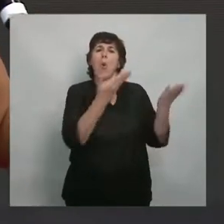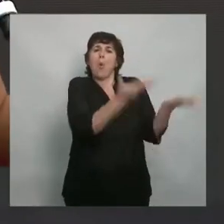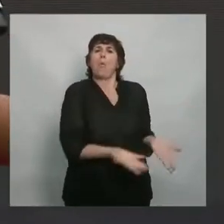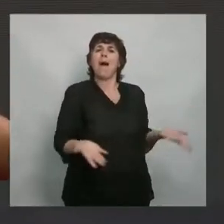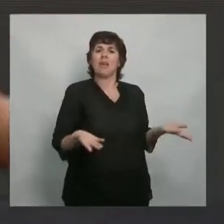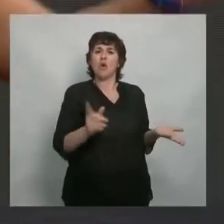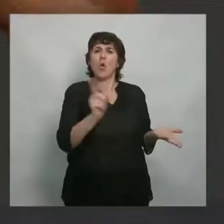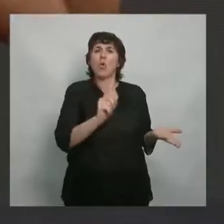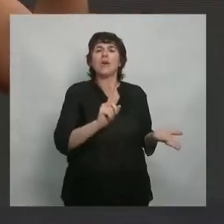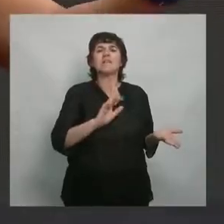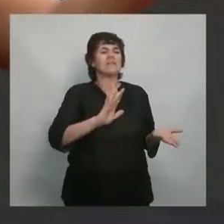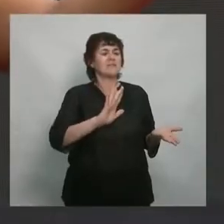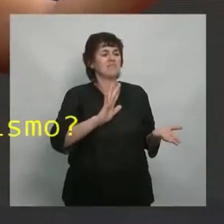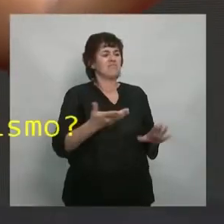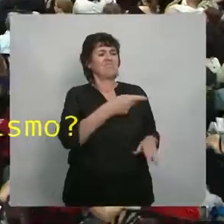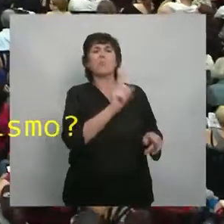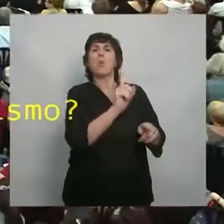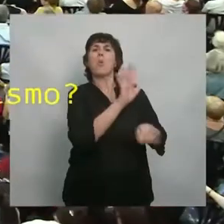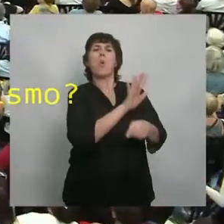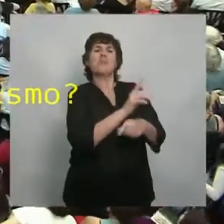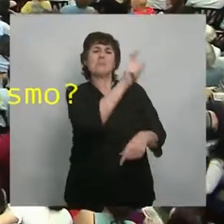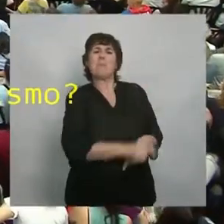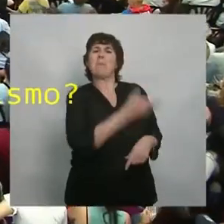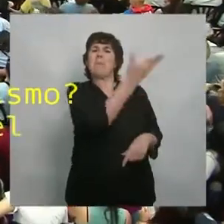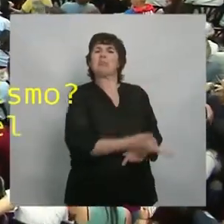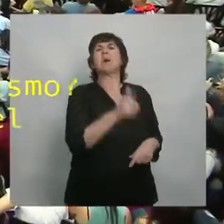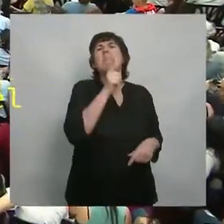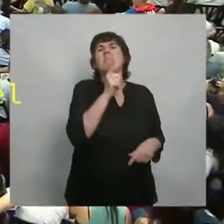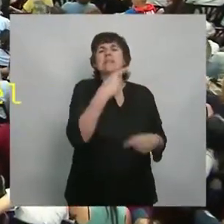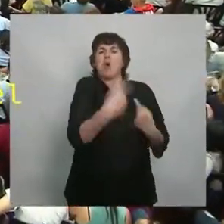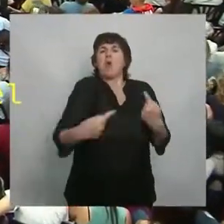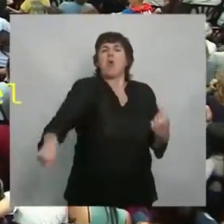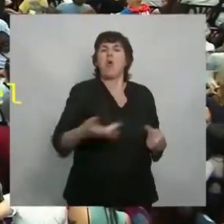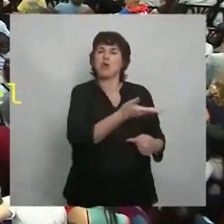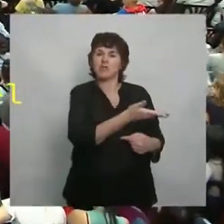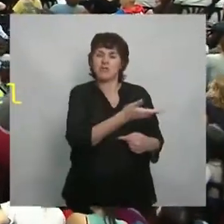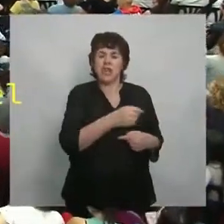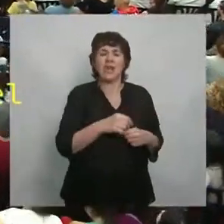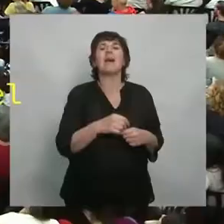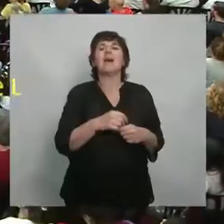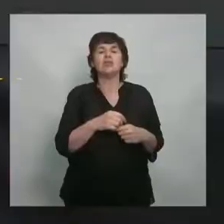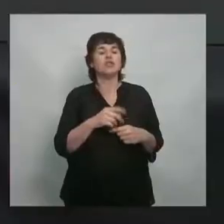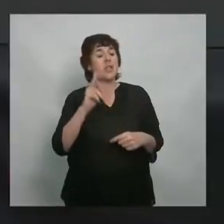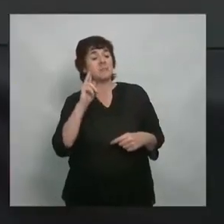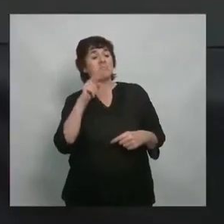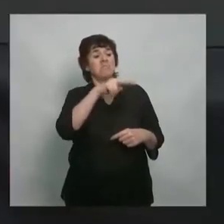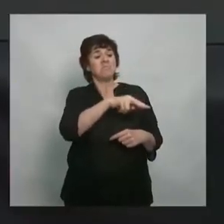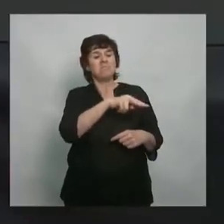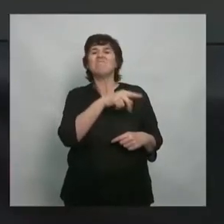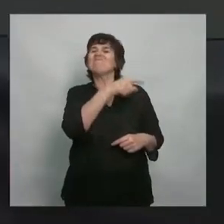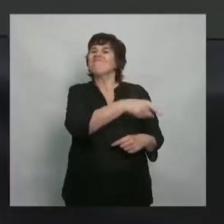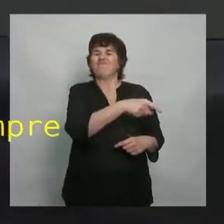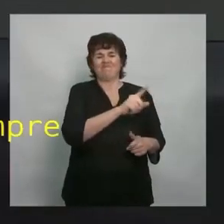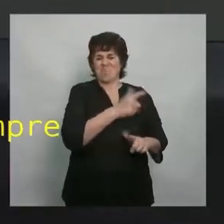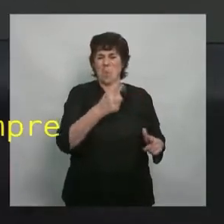humanidade. Ele nos inferioriza. Ele olha para nós e sempre acha que nós somos incapazes ou de